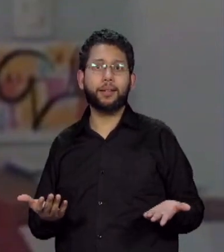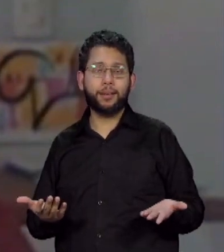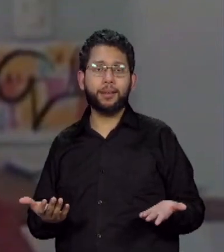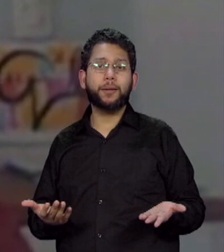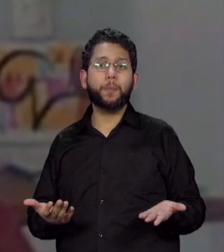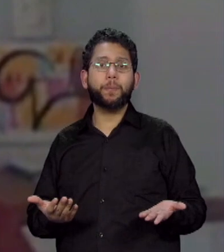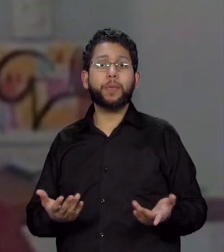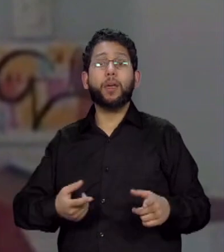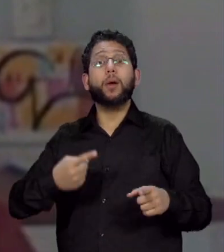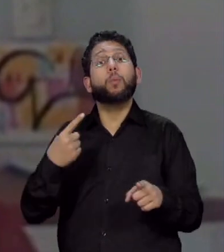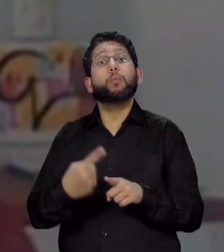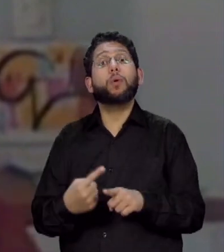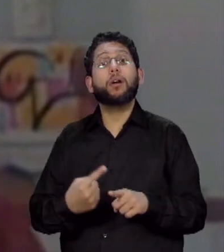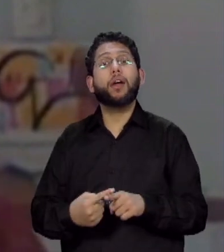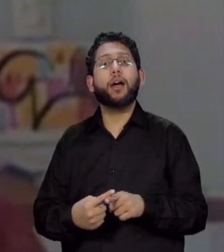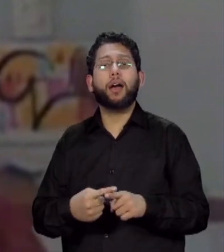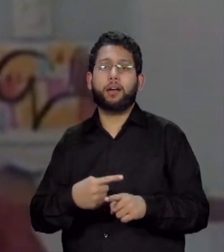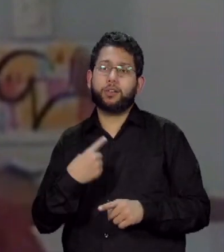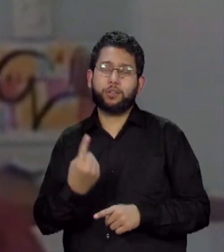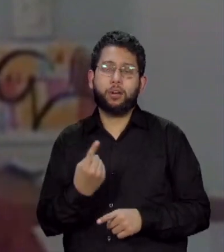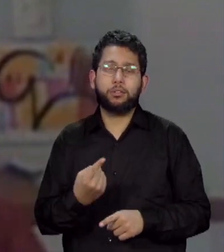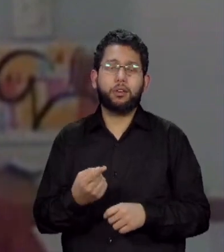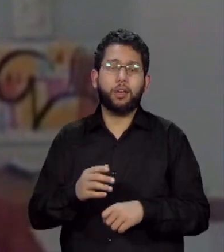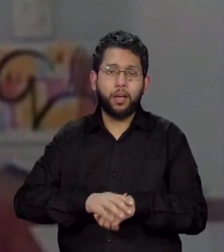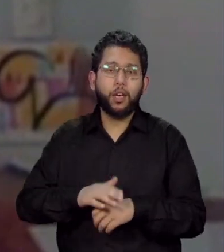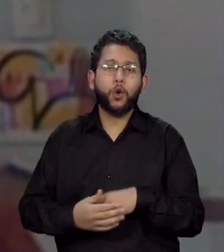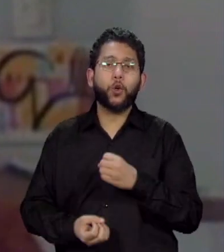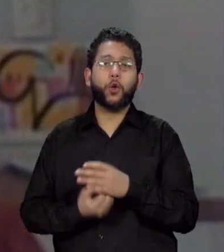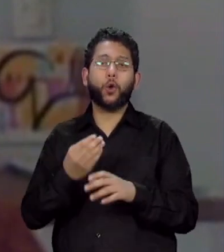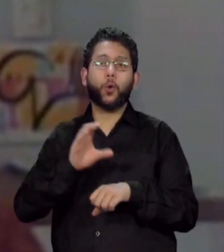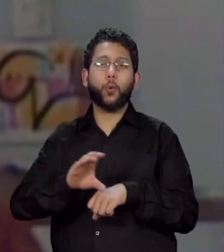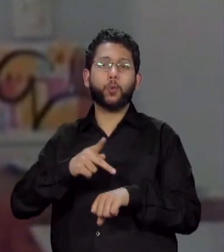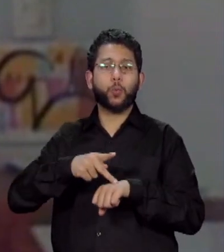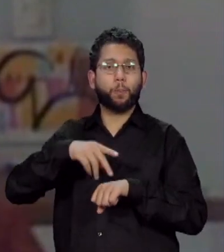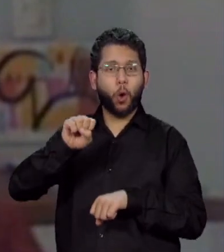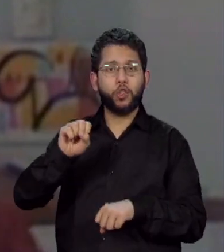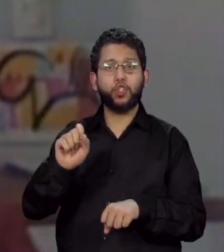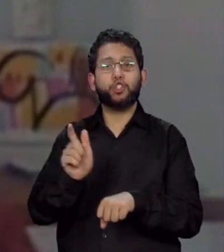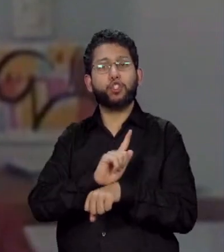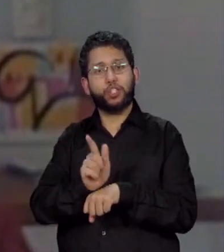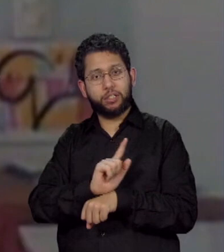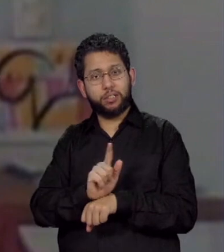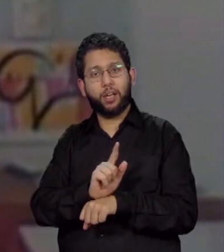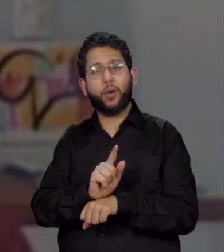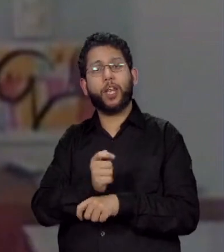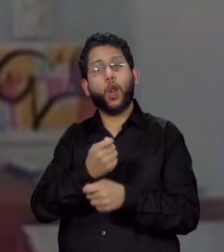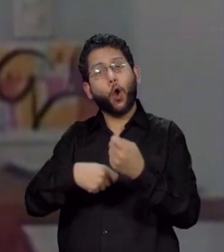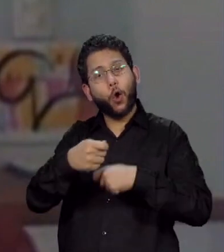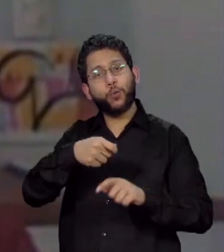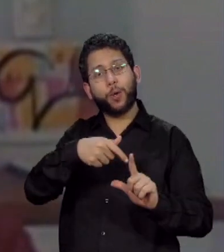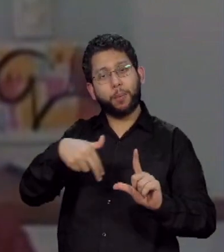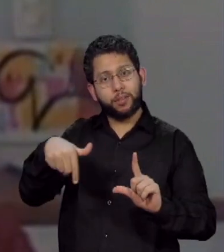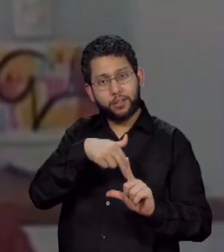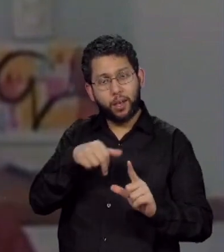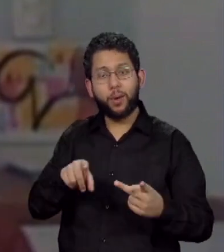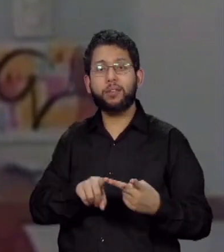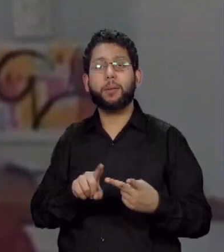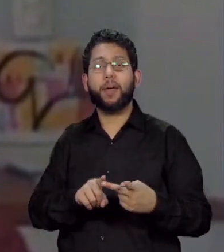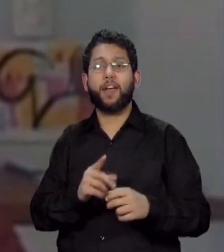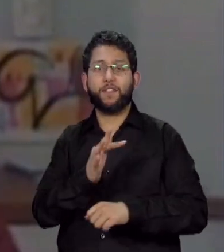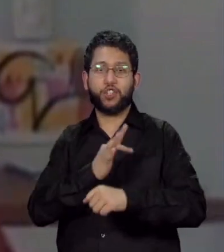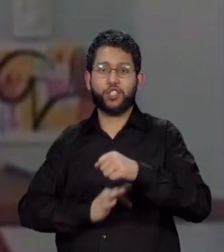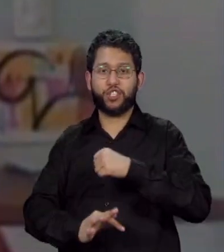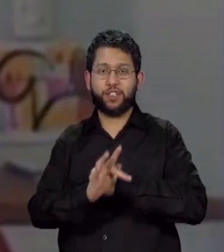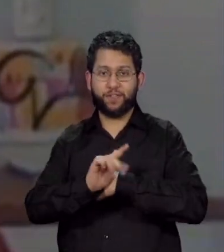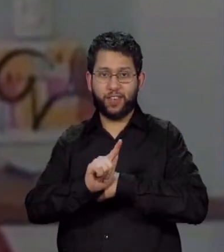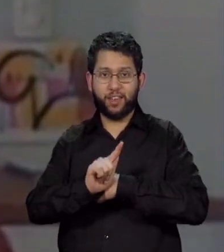muito por conta dessa questão que nós criamos esse curso de pós-graduação Gestão em Negócios de Animação e o curso na Fundação Getúlio Vargas Gestão